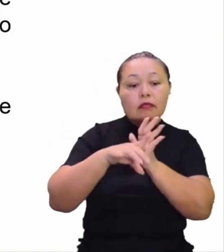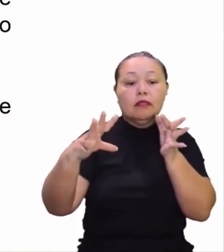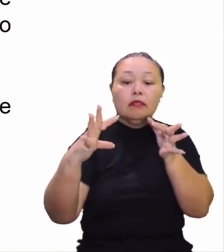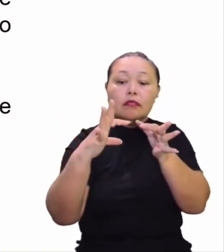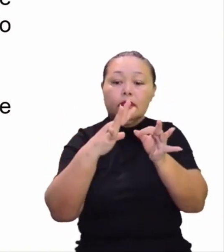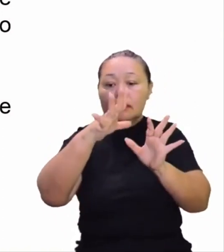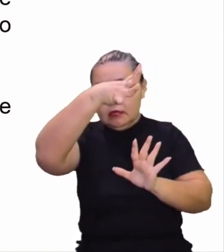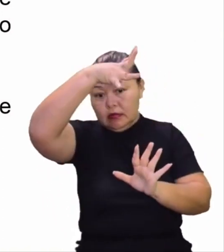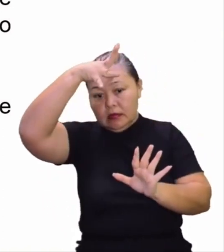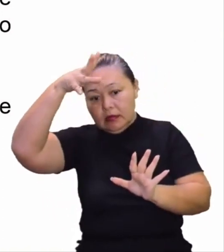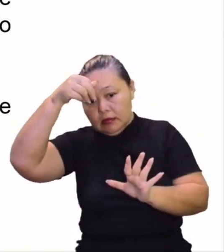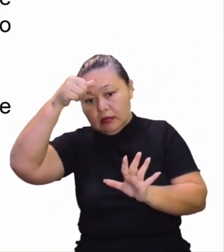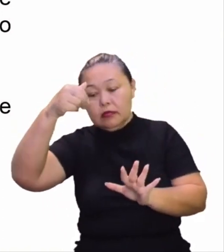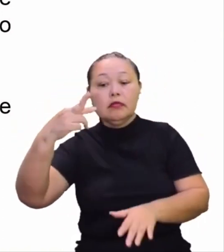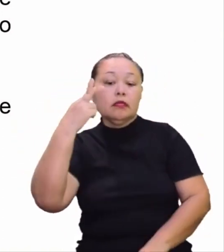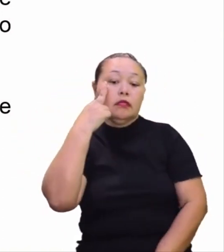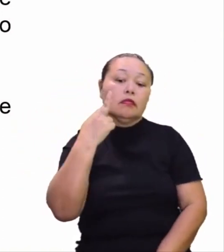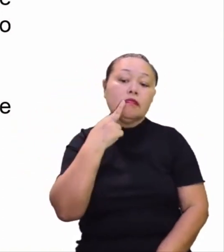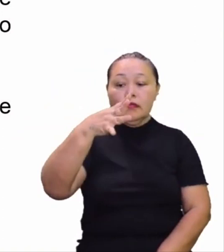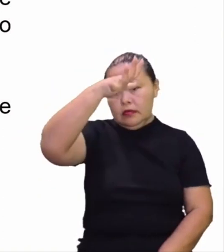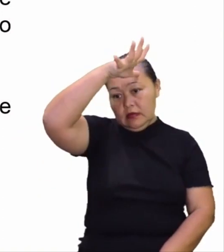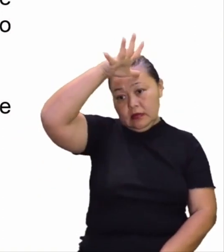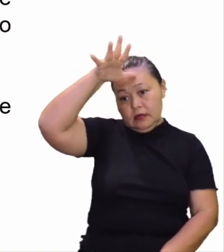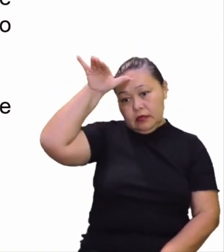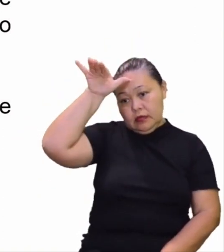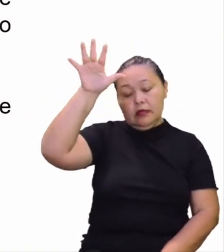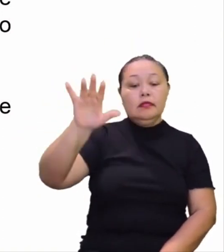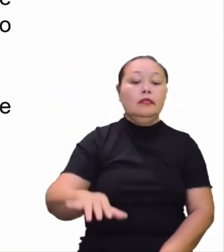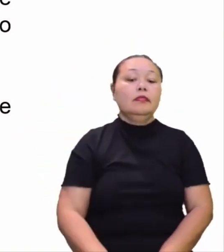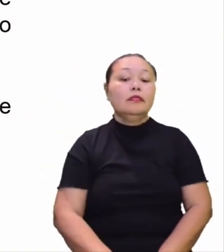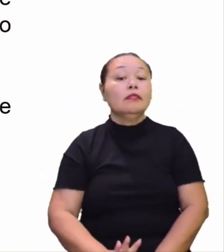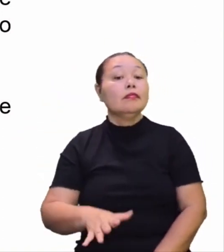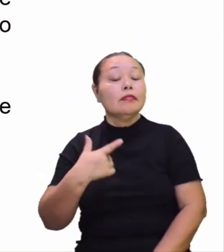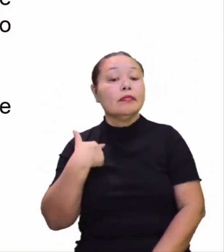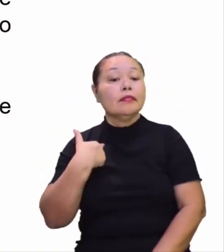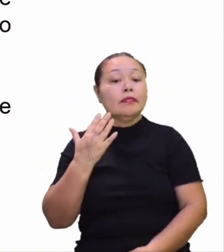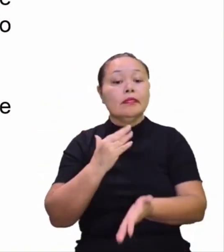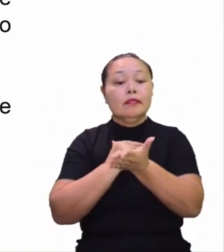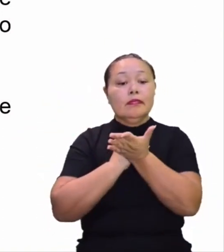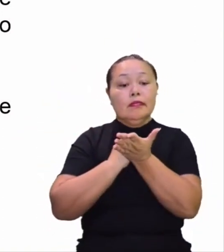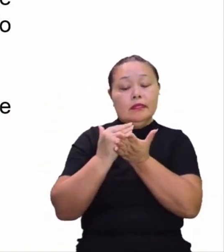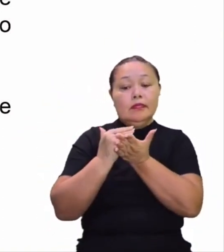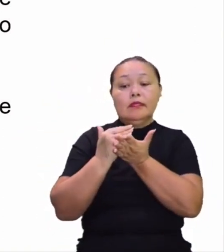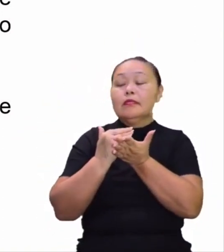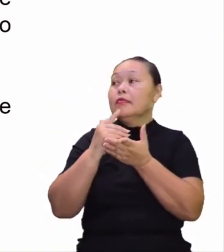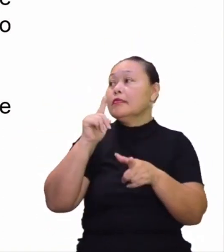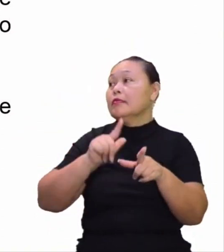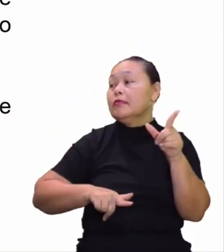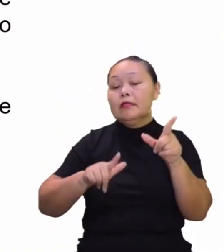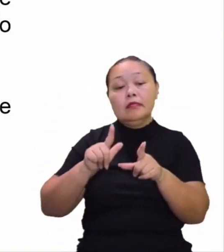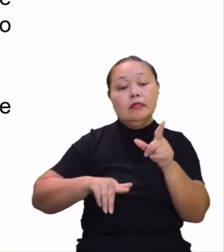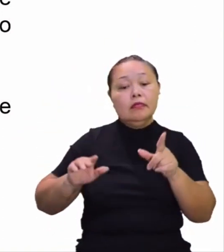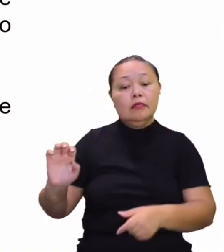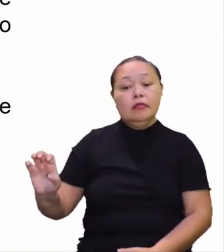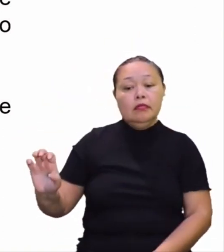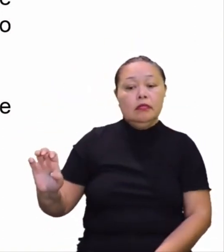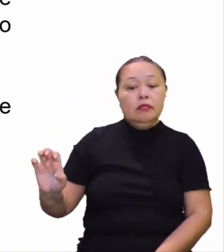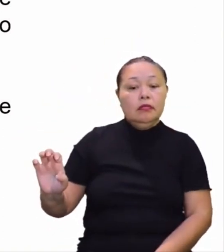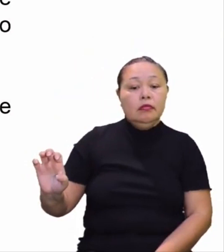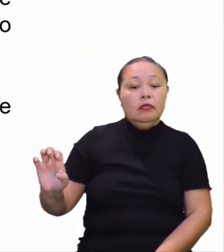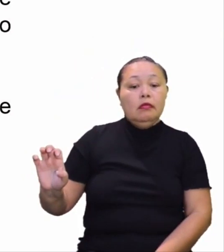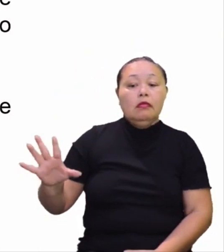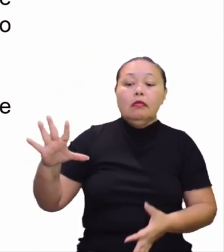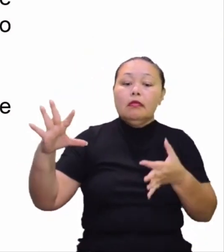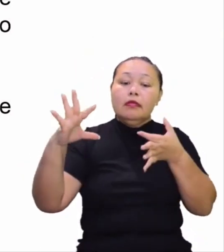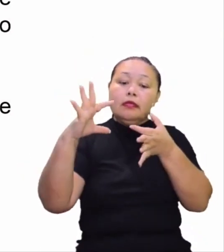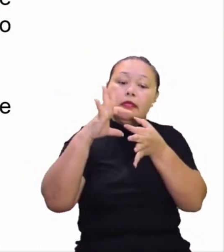rodo-hidroferroviária que conecta Mato Grosso, Rondônia e Amazonas. Vamos começar por qual letra? Pela E mesmo aí, ó, quando está